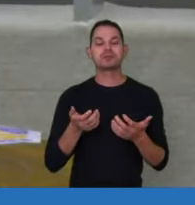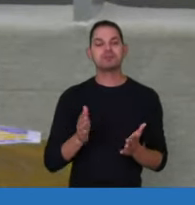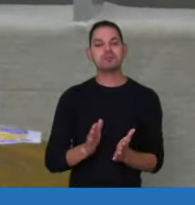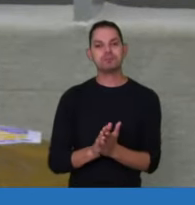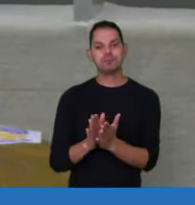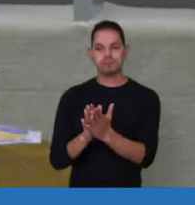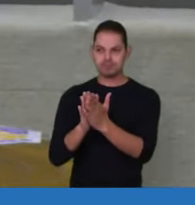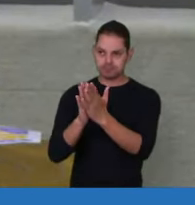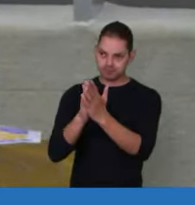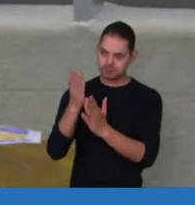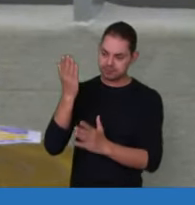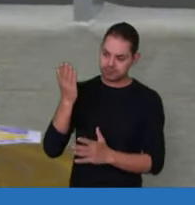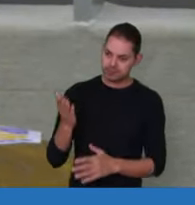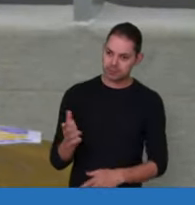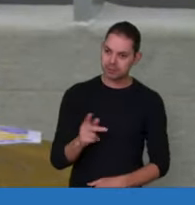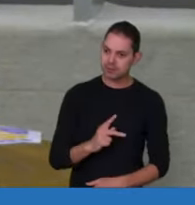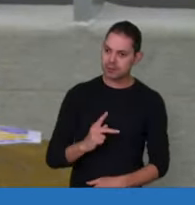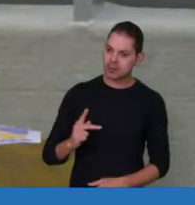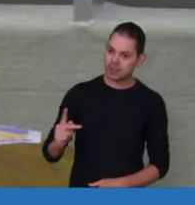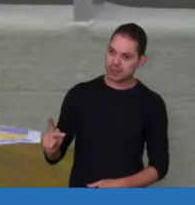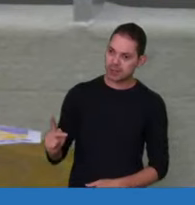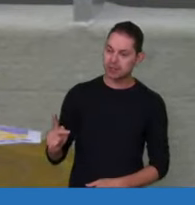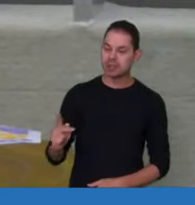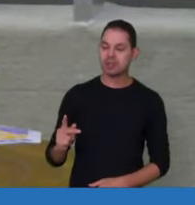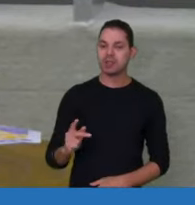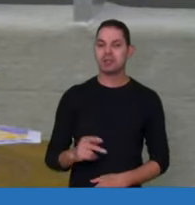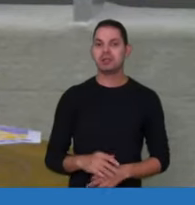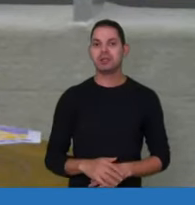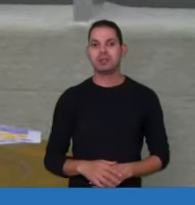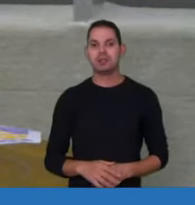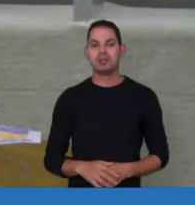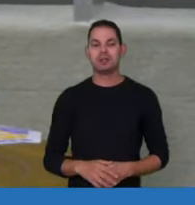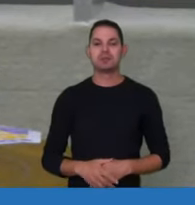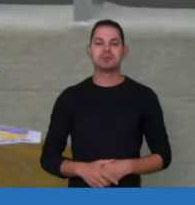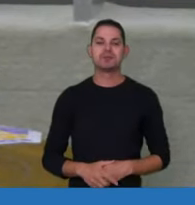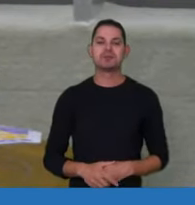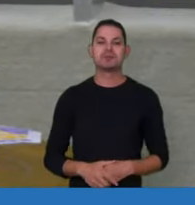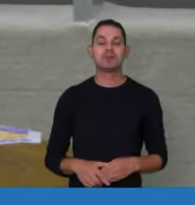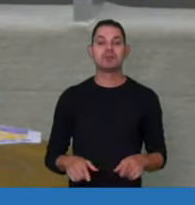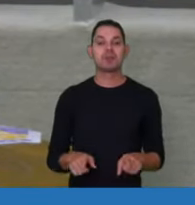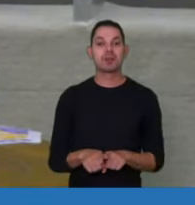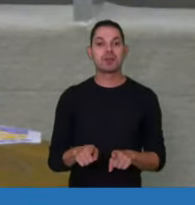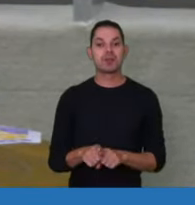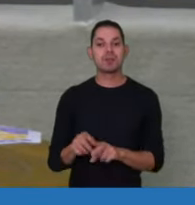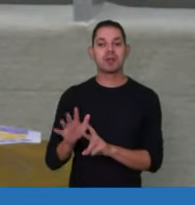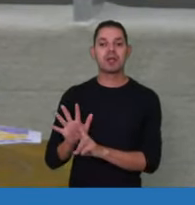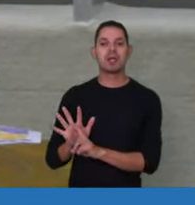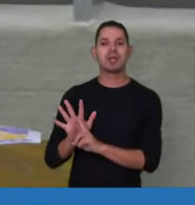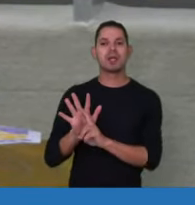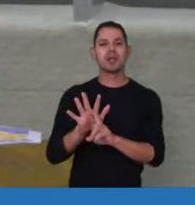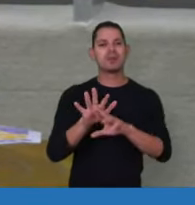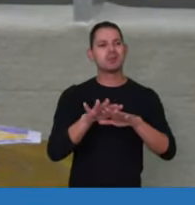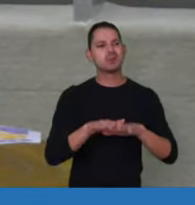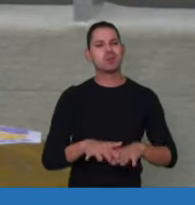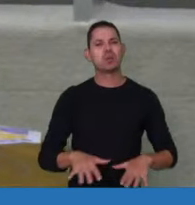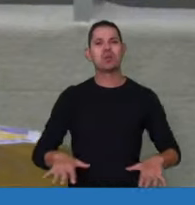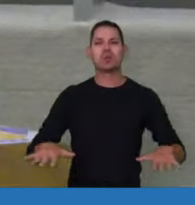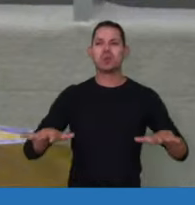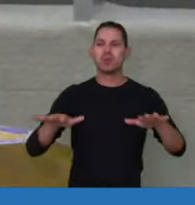Vossa Excelência que preside essa mesa e representando todos os outros e